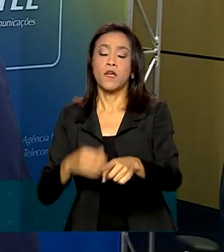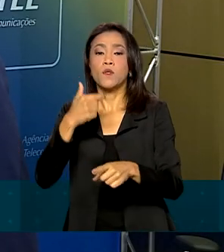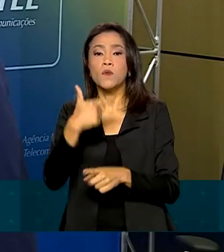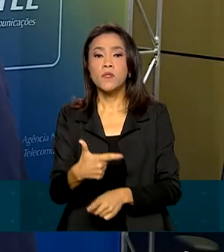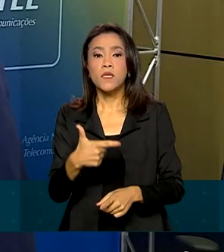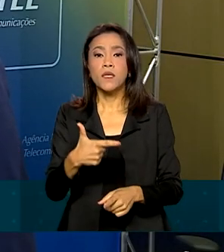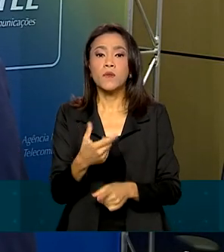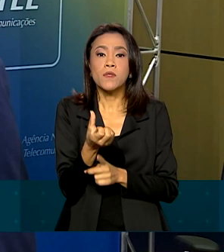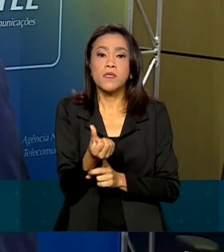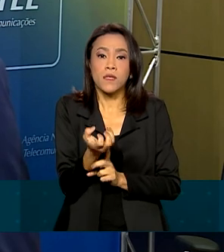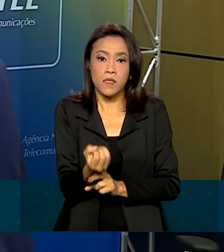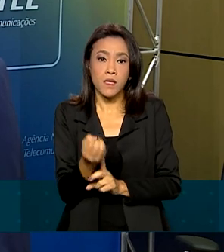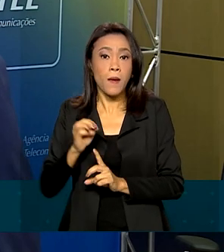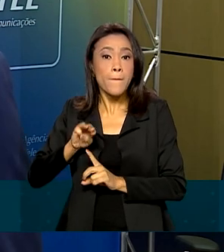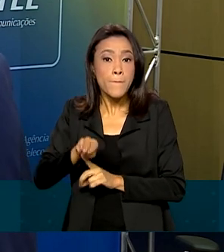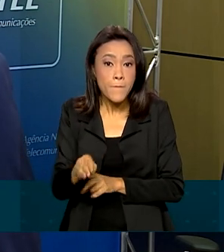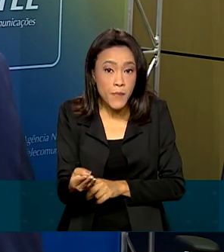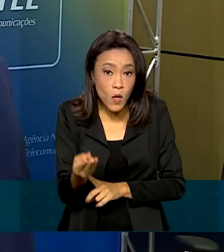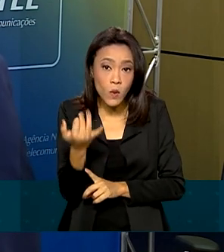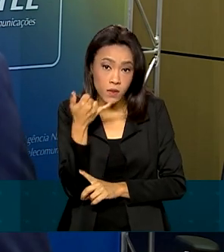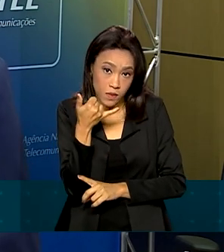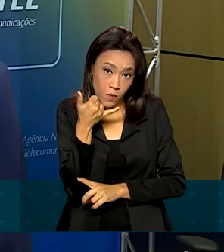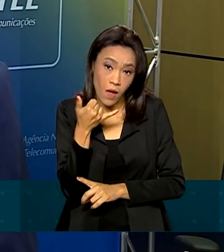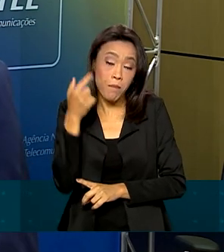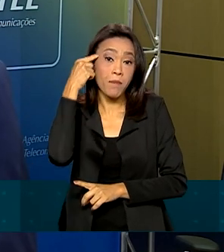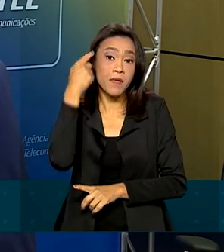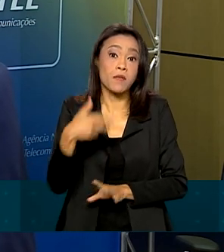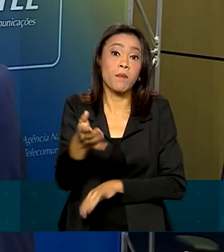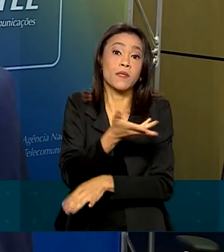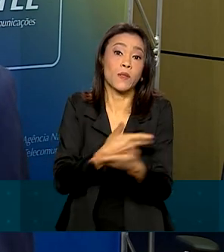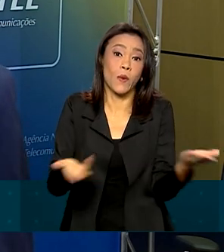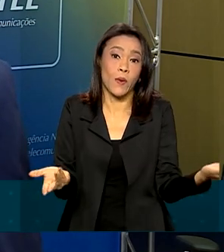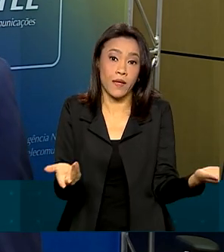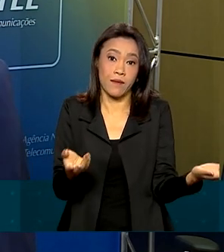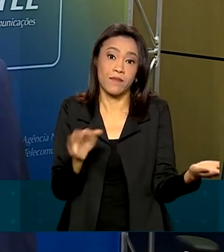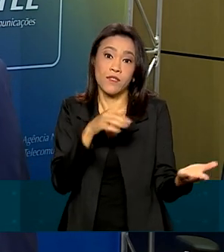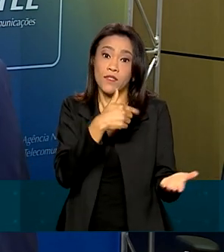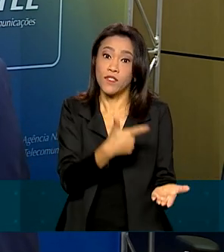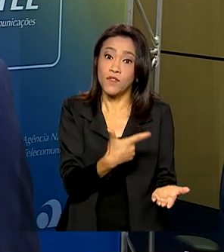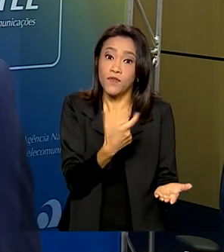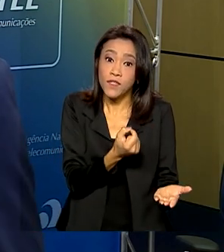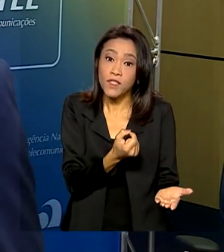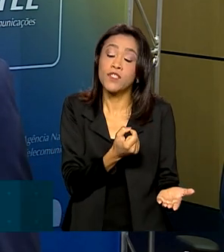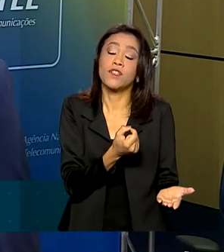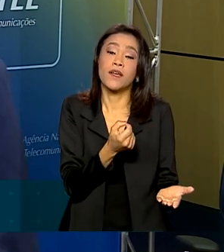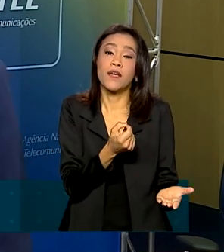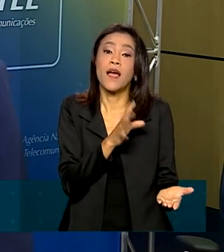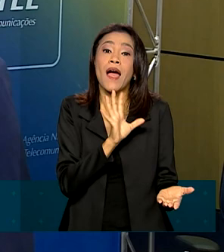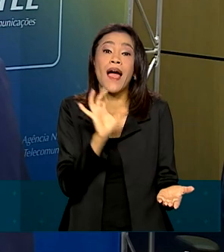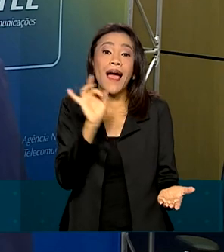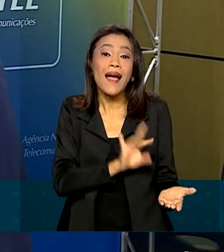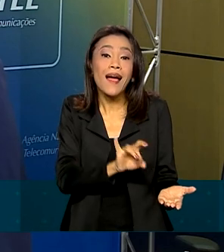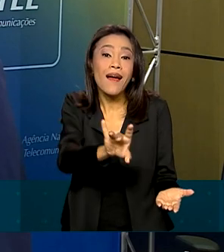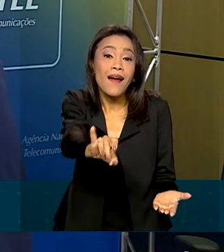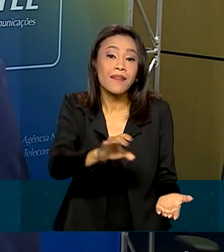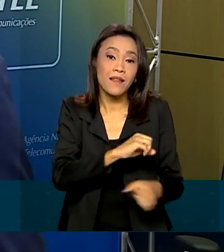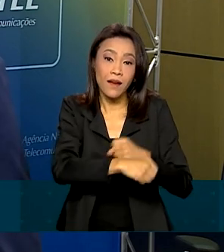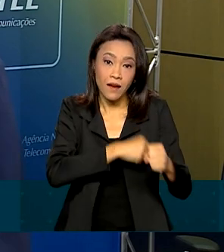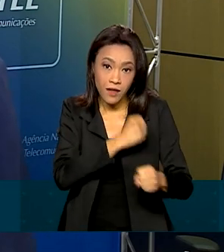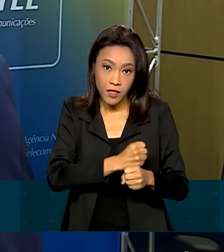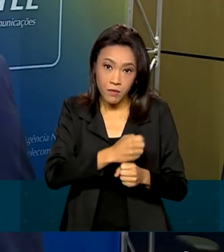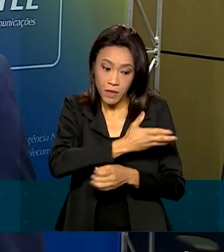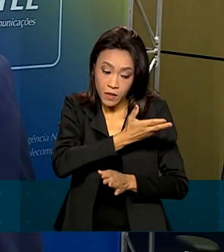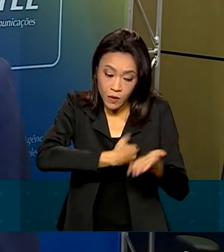milhões de linha móveis então tem sua troca natural de 25% da base 20 a cada ano então para todo mundo e trocar a base